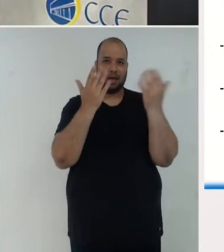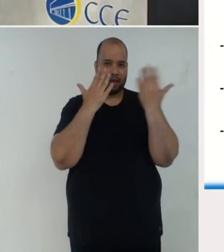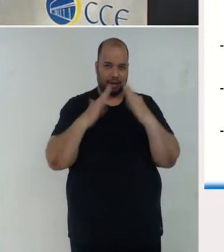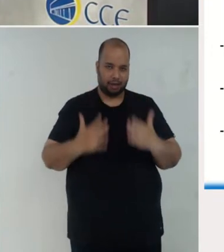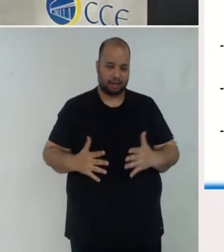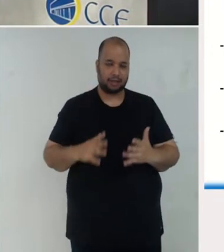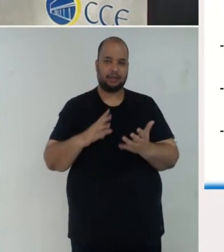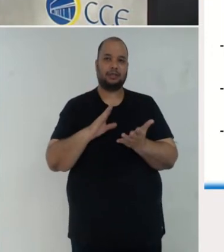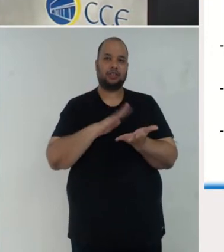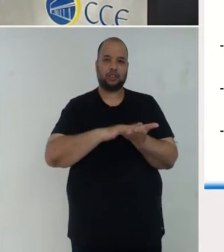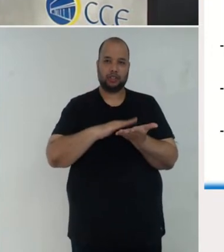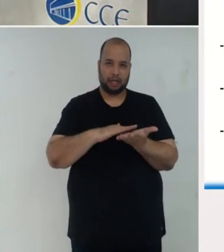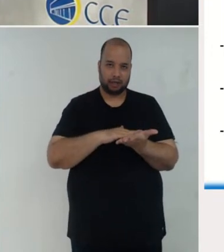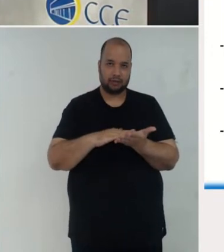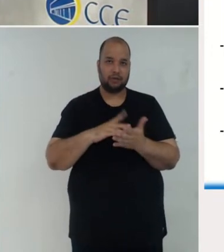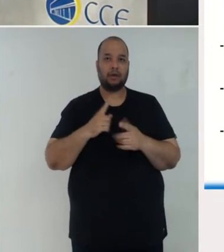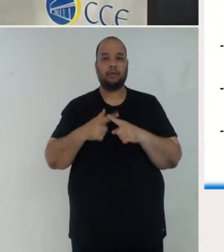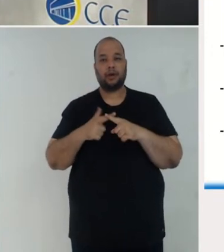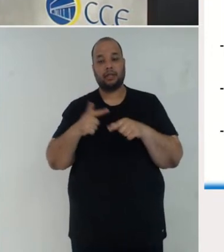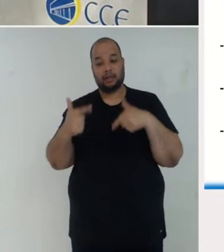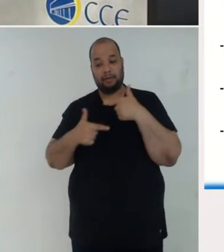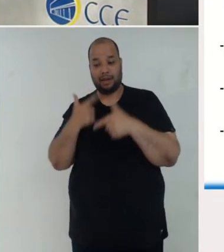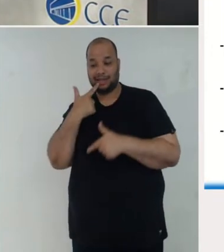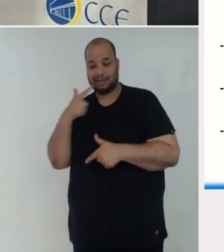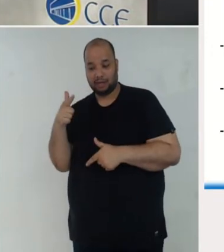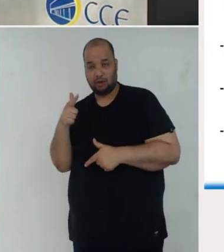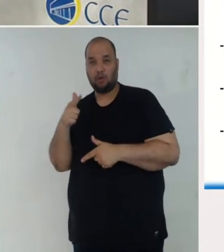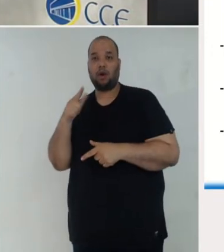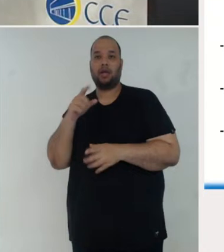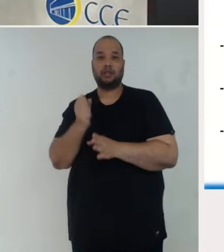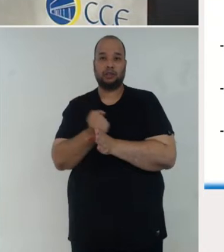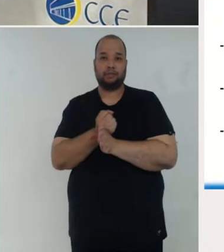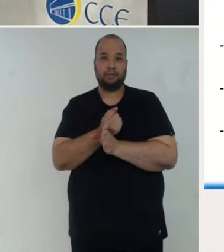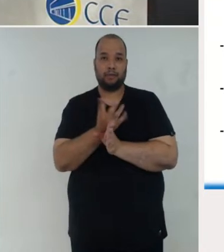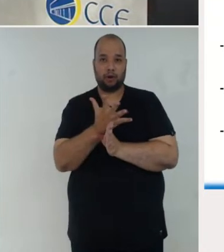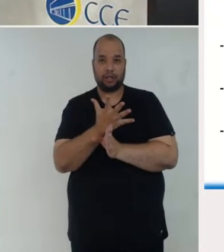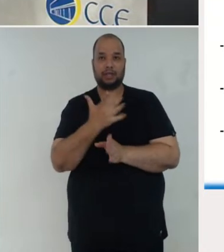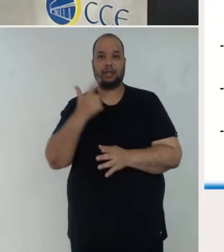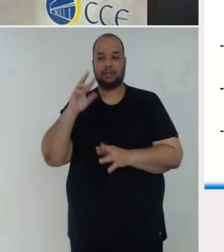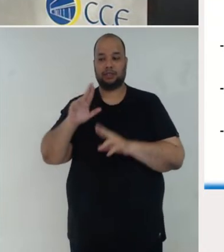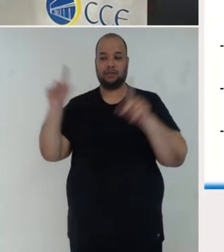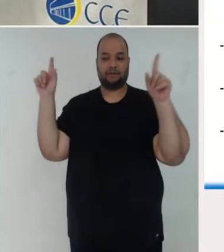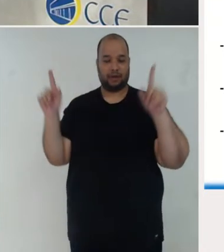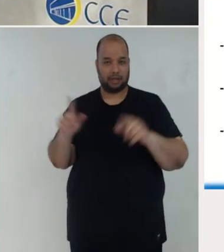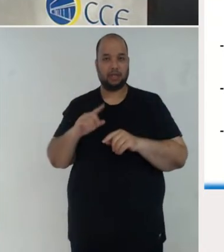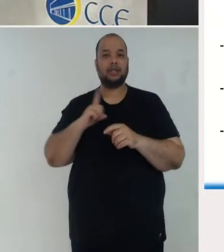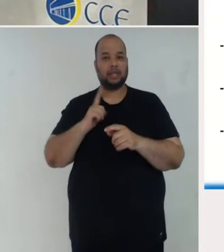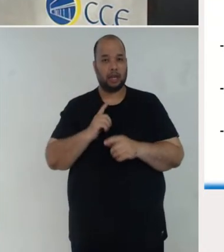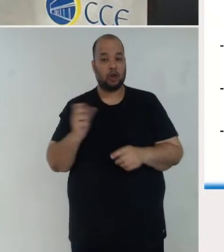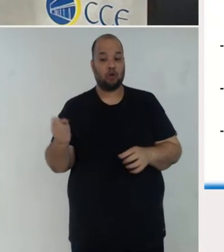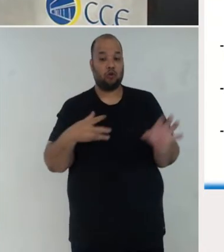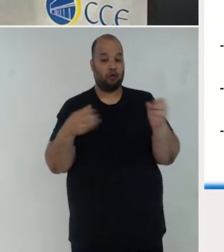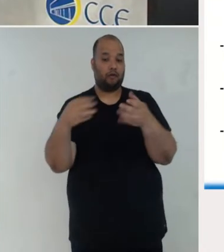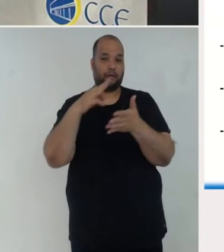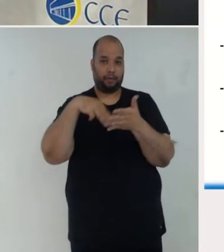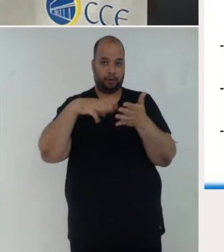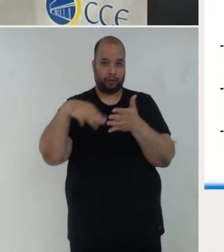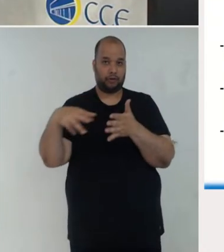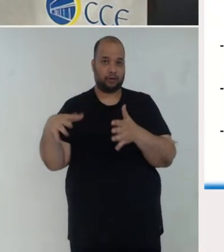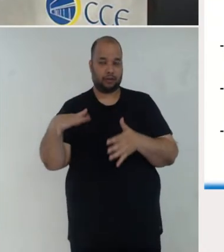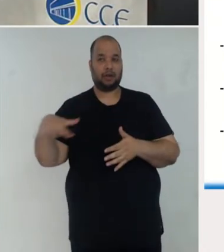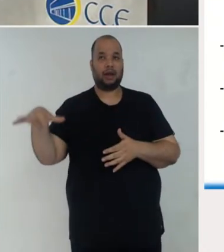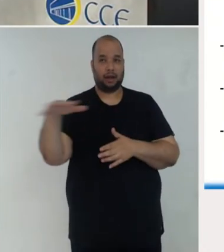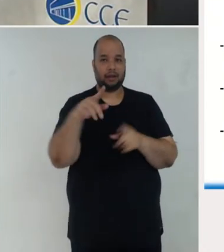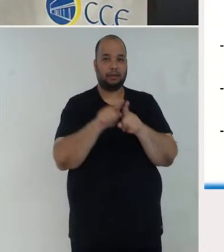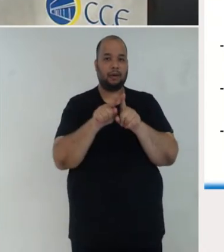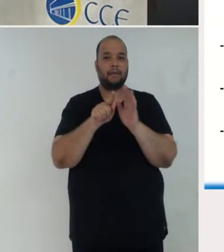com uma língua de outra modalidade, então você traz inovações metodológicas para a área, aumento no